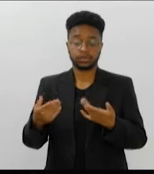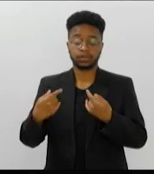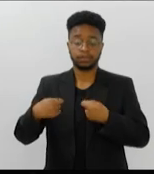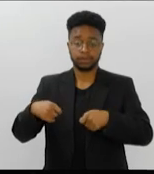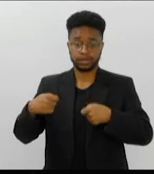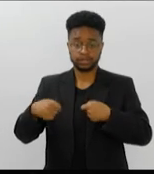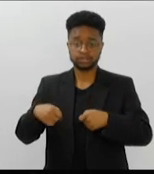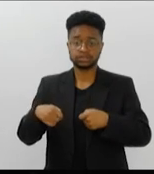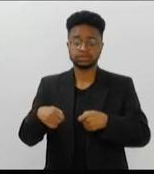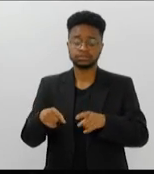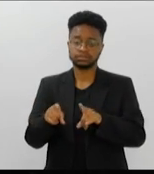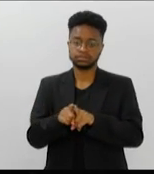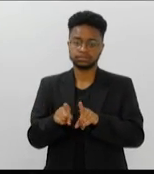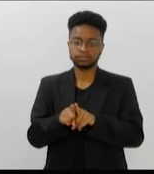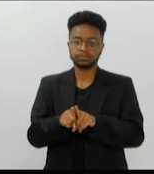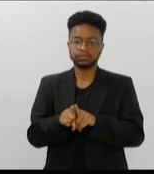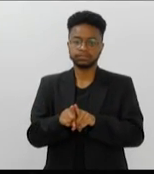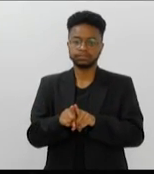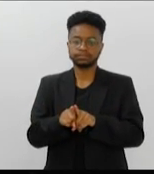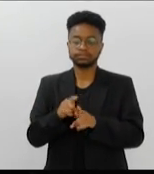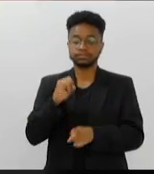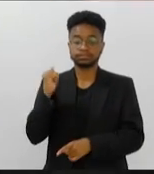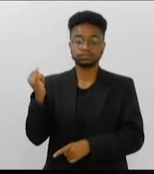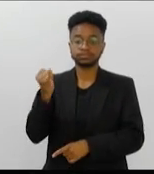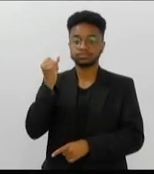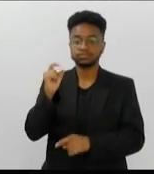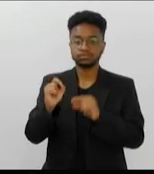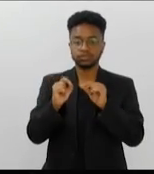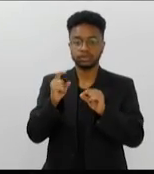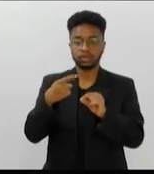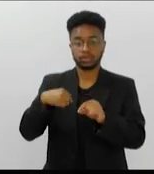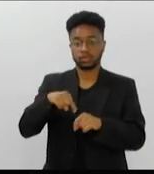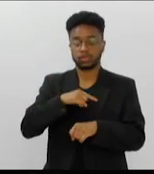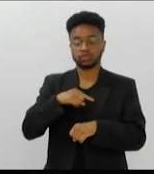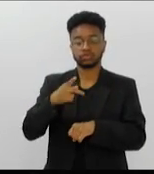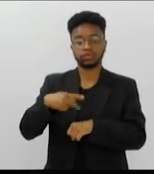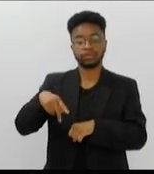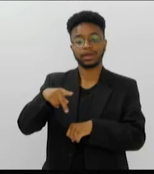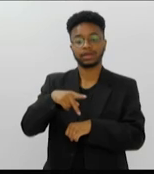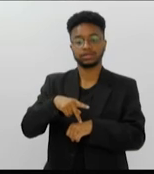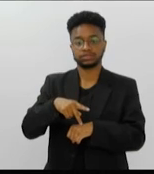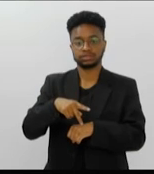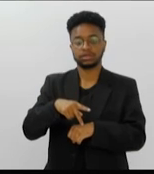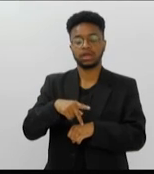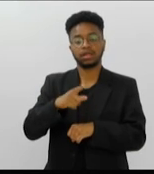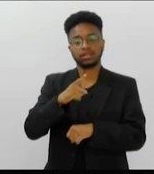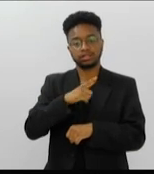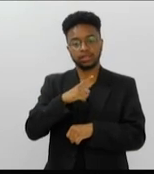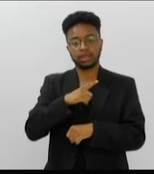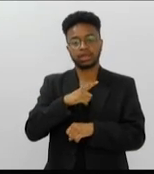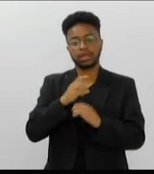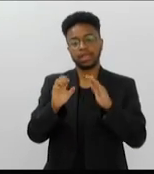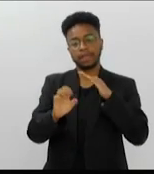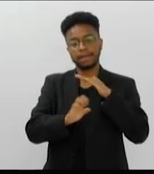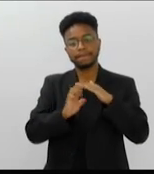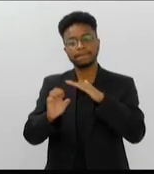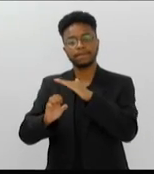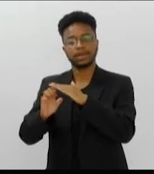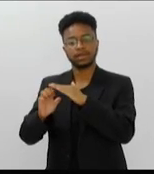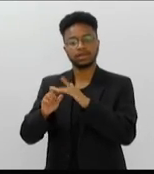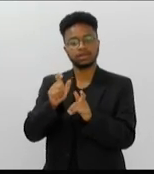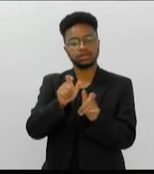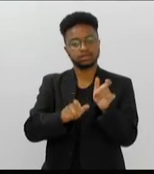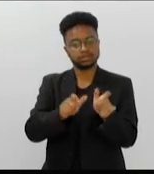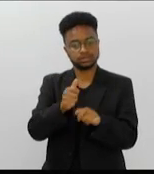e louvável que o nosso país tenha empresários que